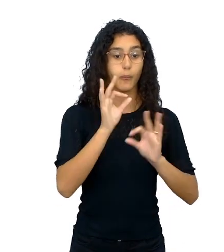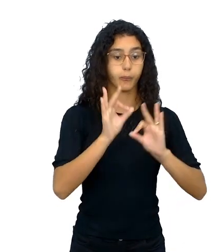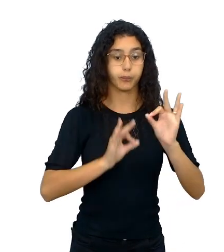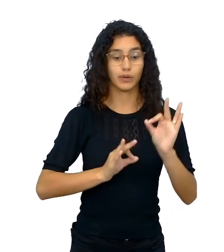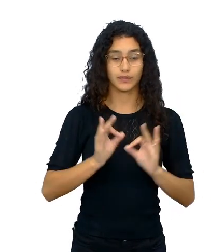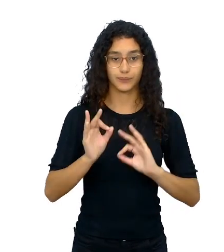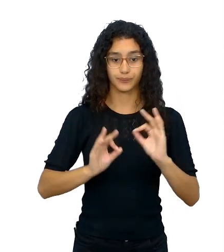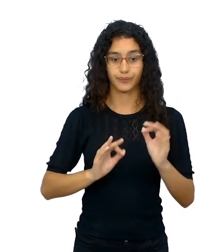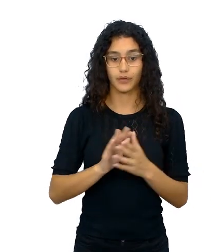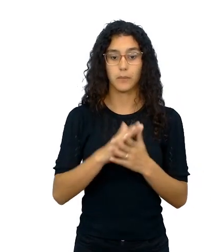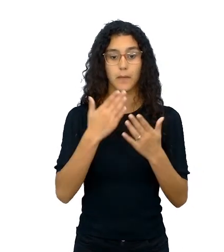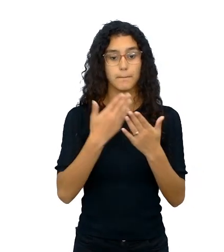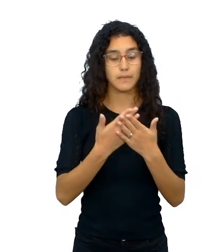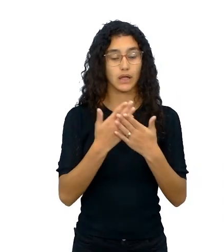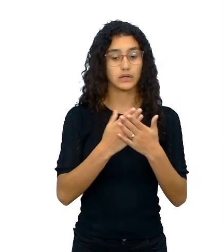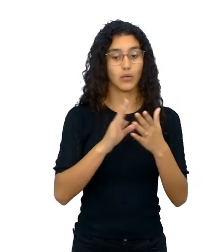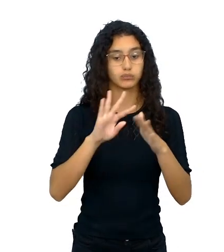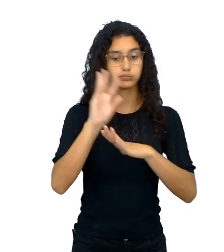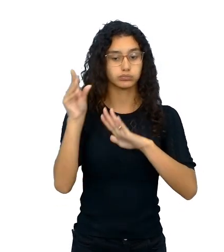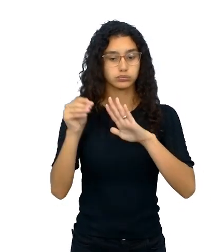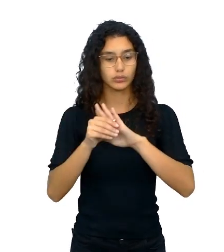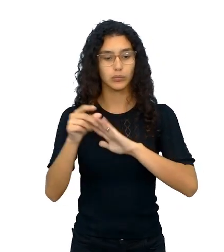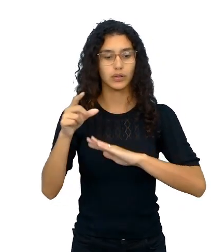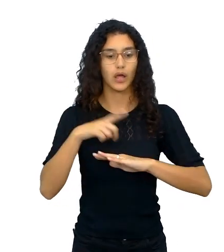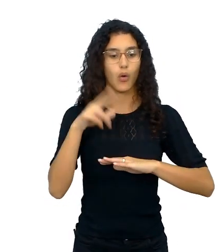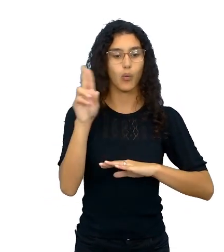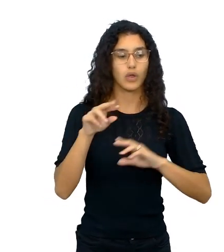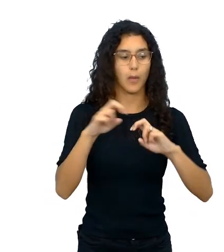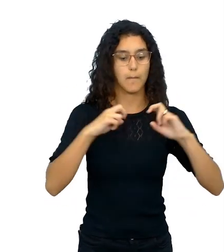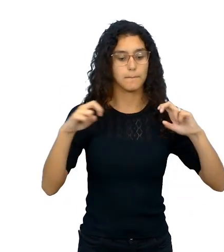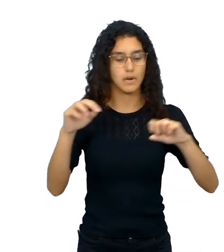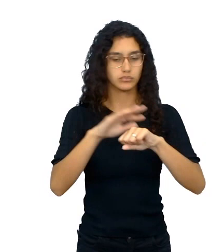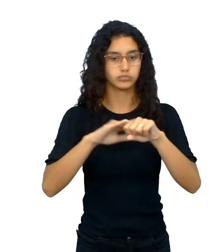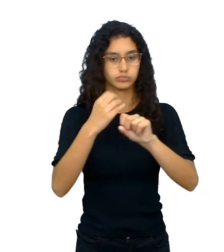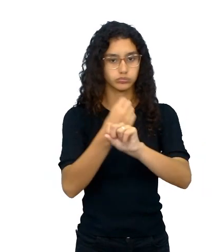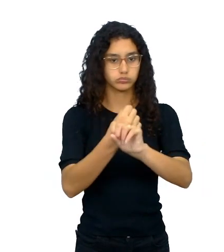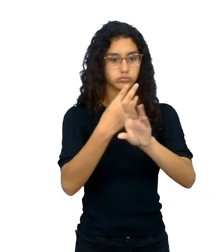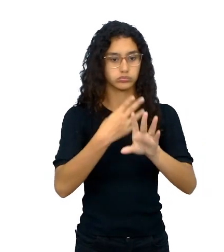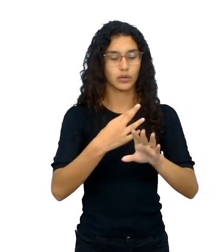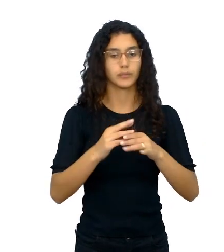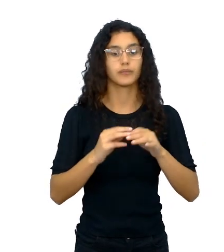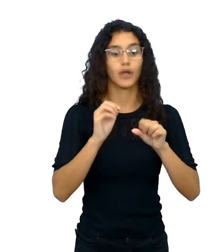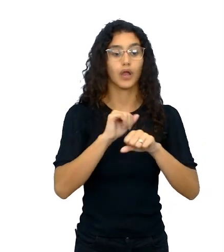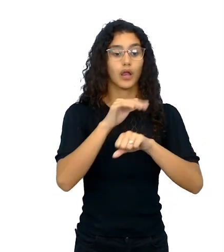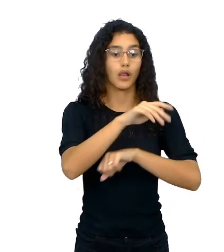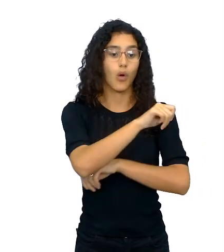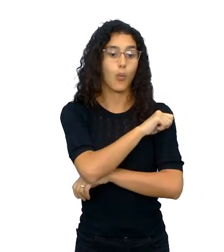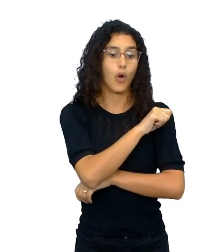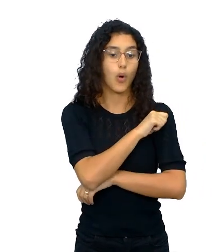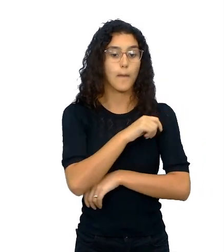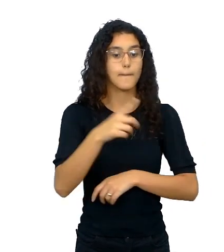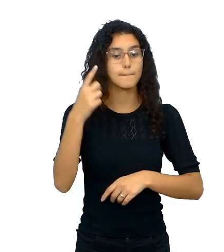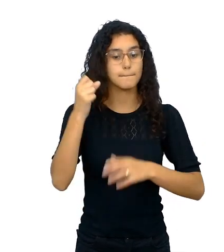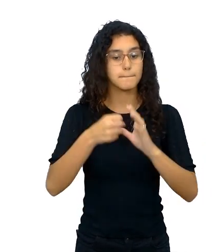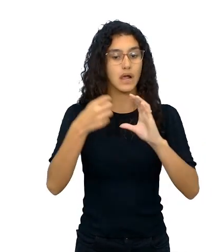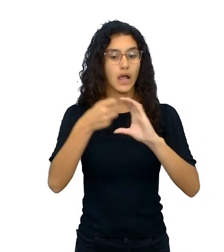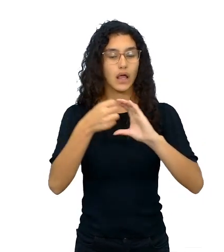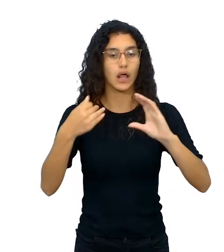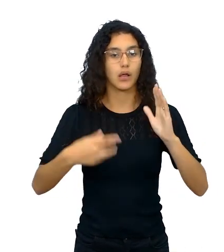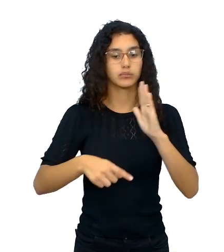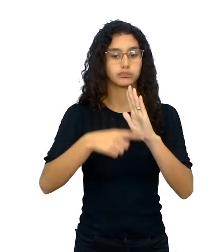né? Organização para a produção de resumo esquemático a ser usado na roda literária virtual. Orientar os estudantes para os principais